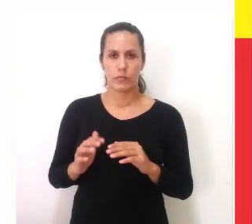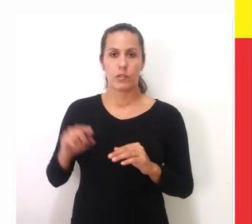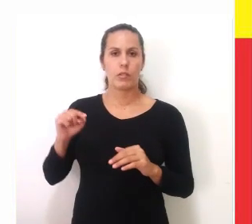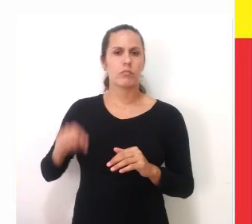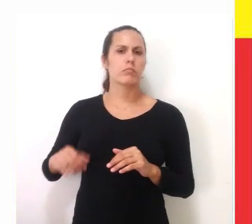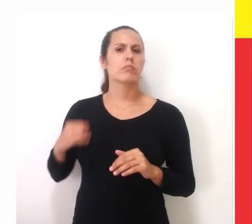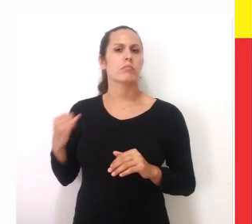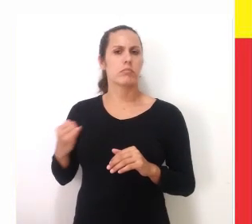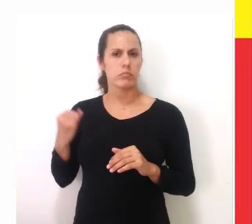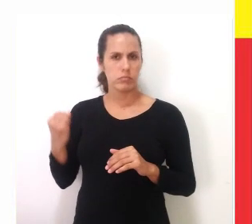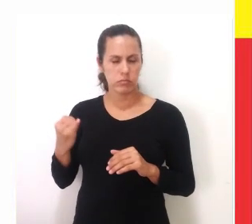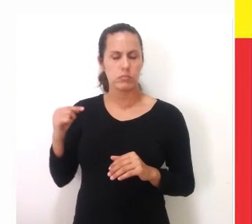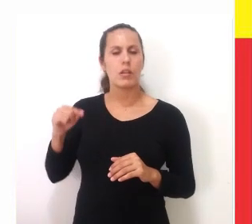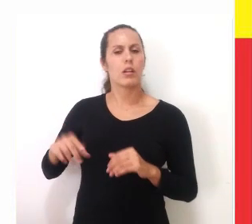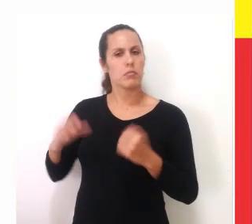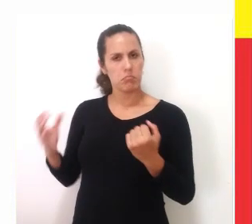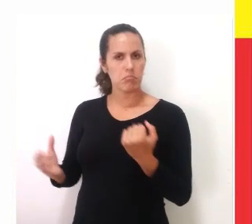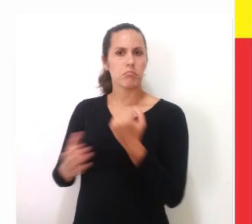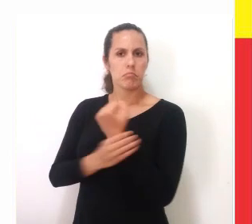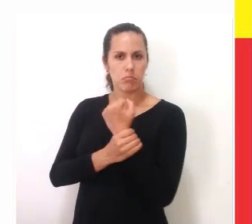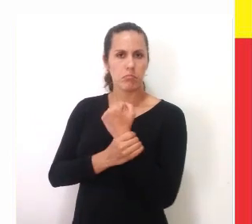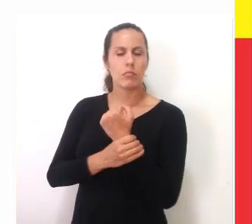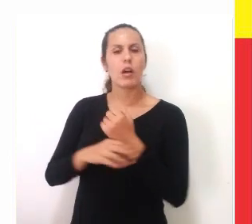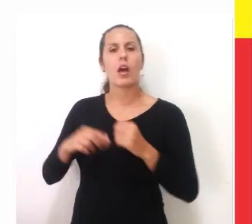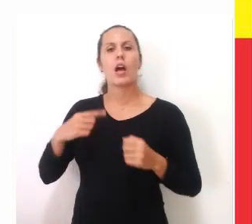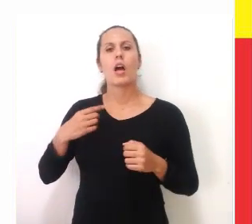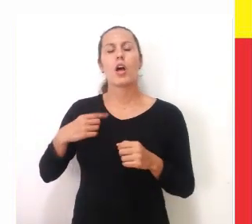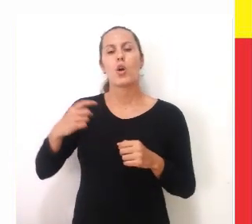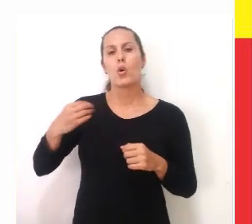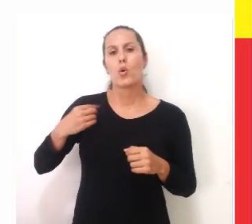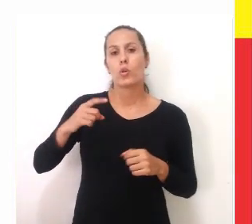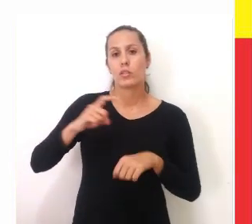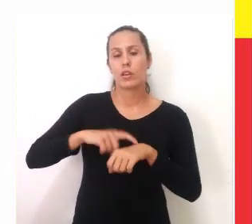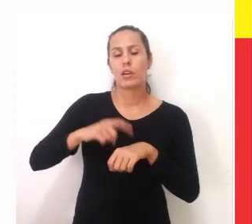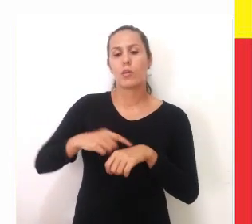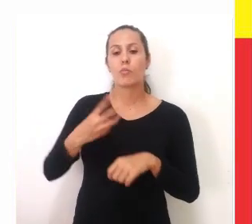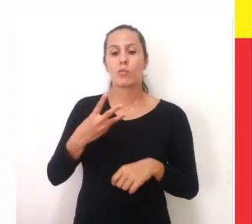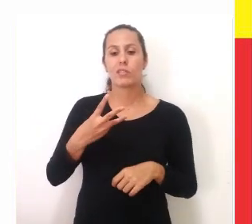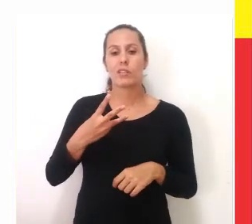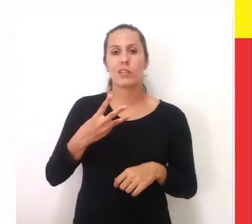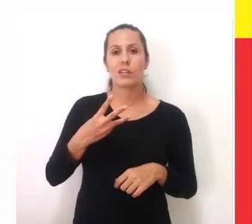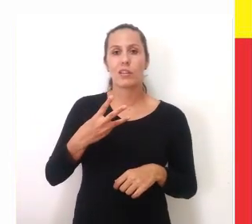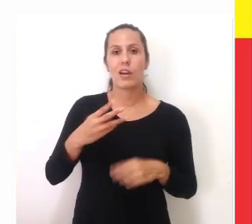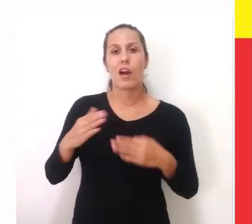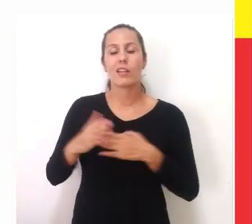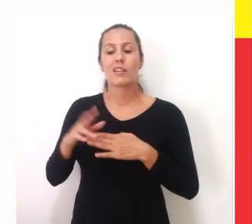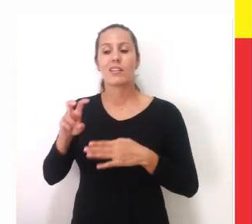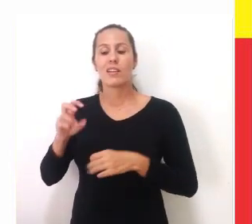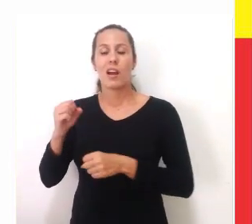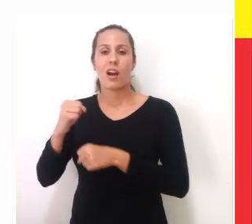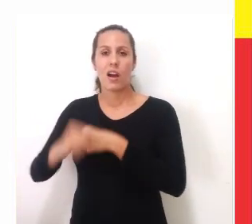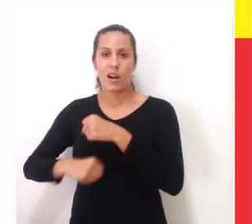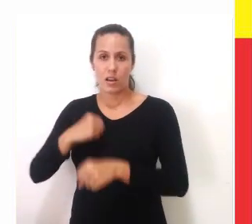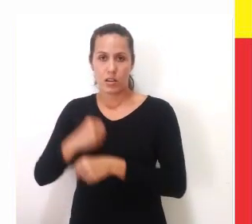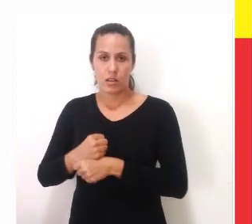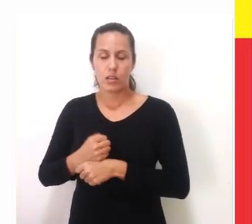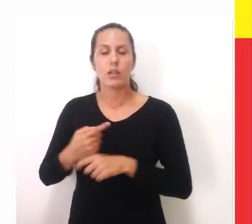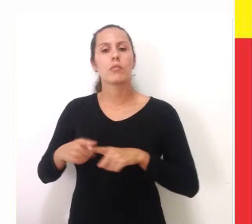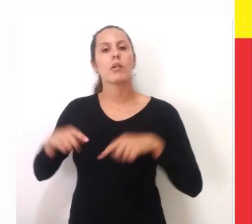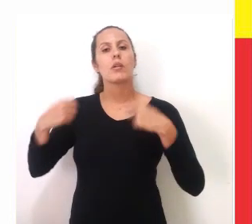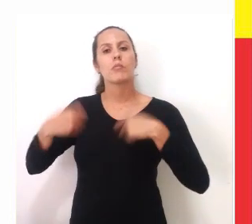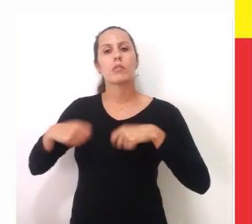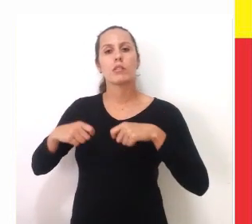Grande eficácia, tem duração de 3 a 5 anos, mas tem que ser